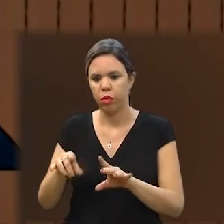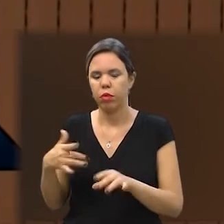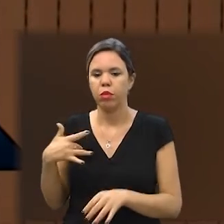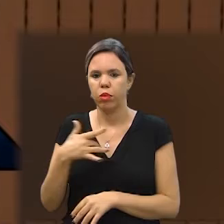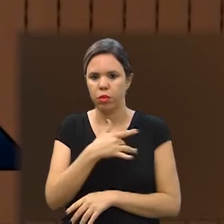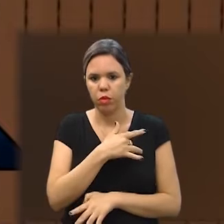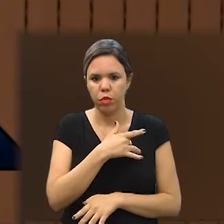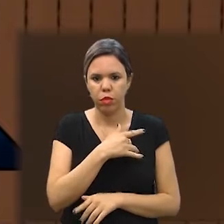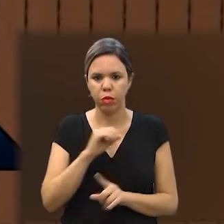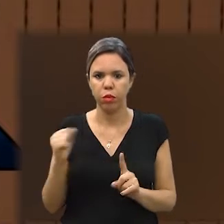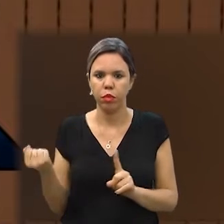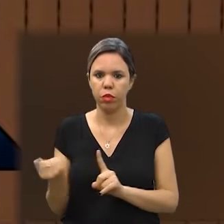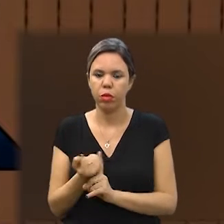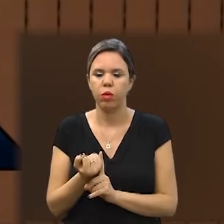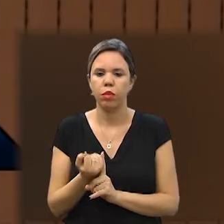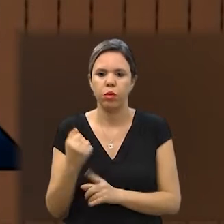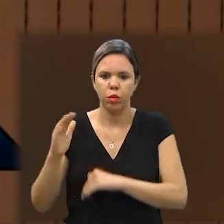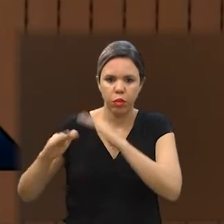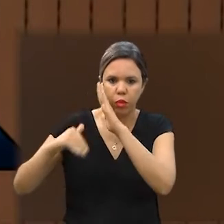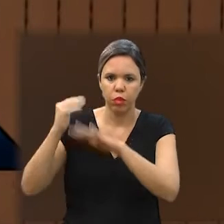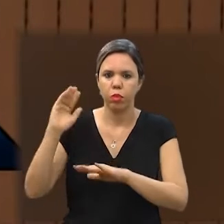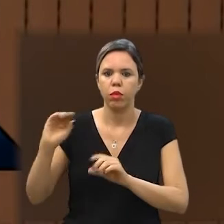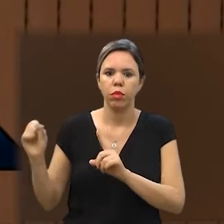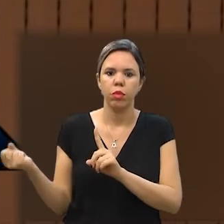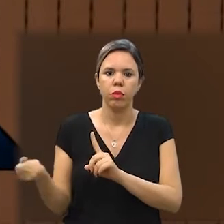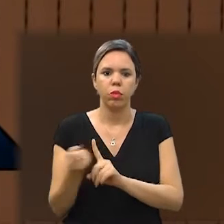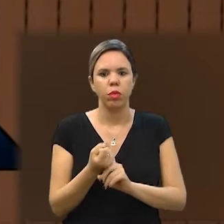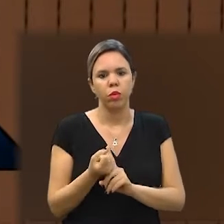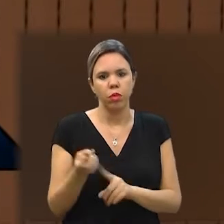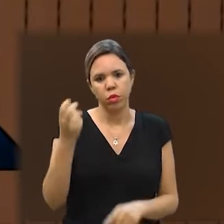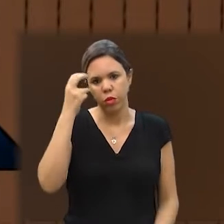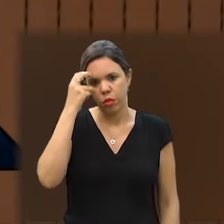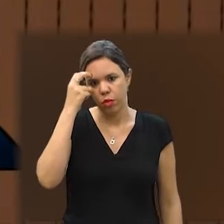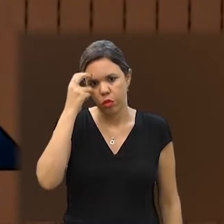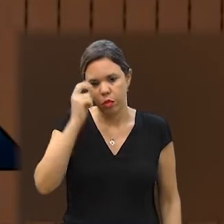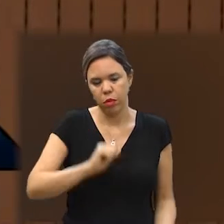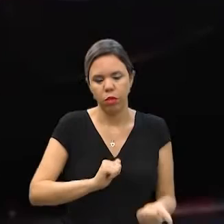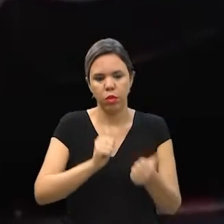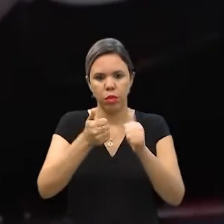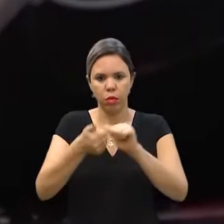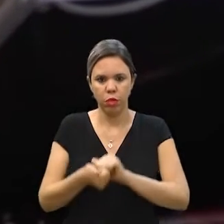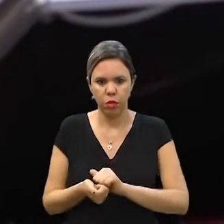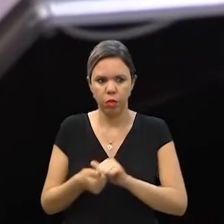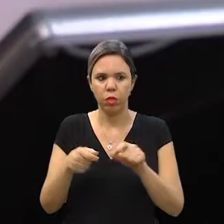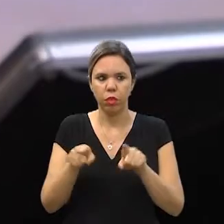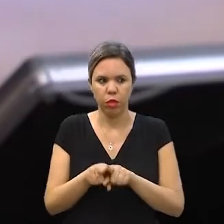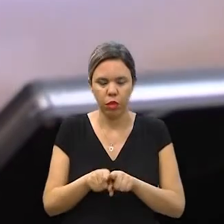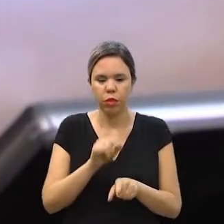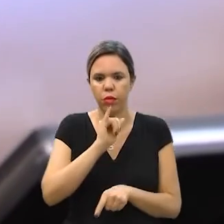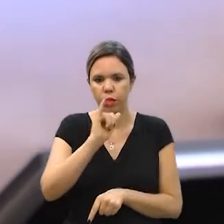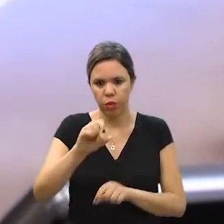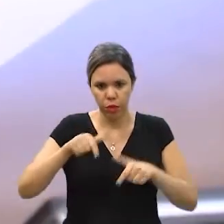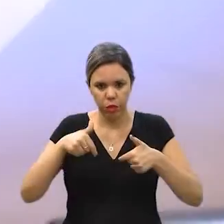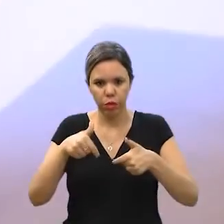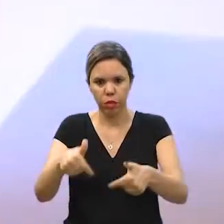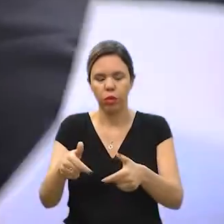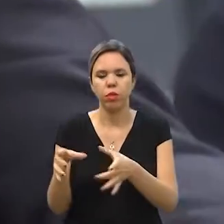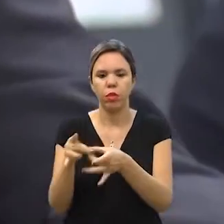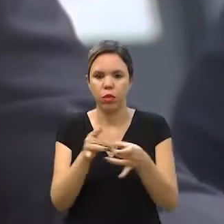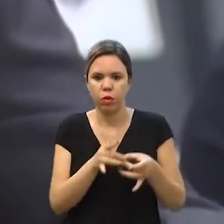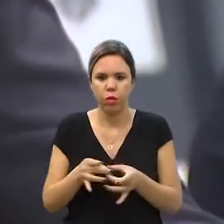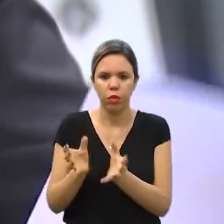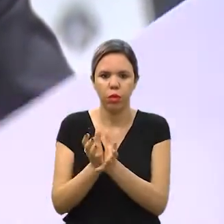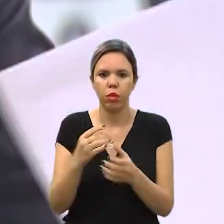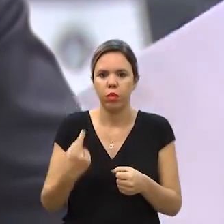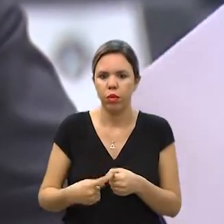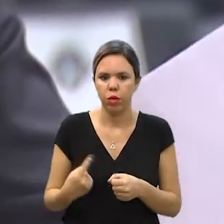da saúde, assistência e desenvolvimento social, cultura e esportes. Também contará com esforços conjuntos